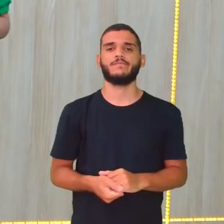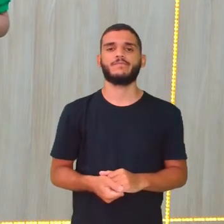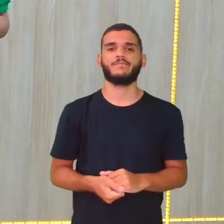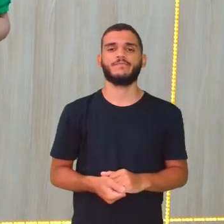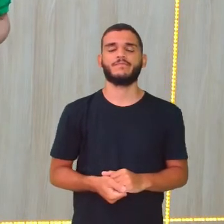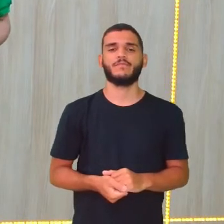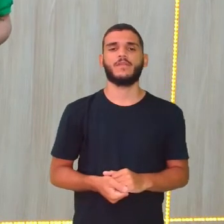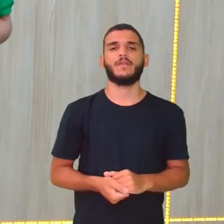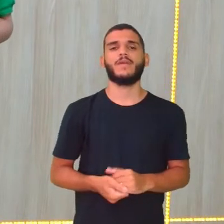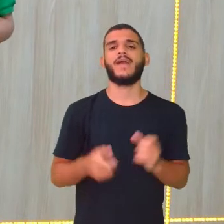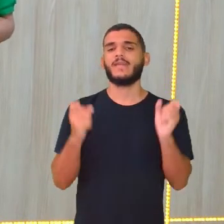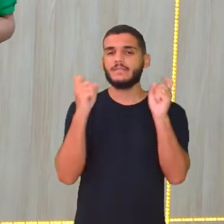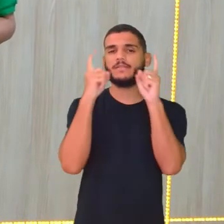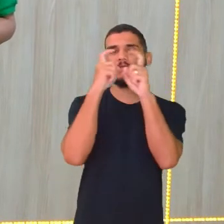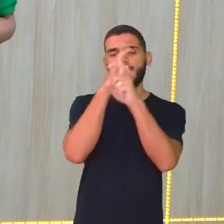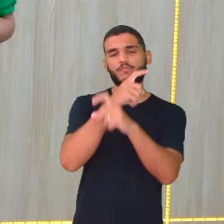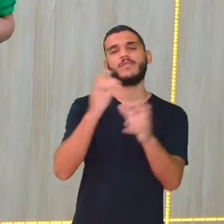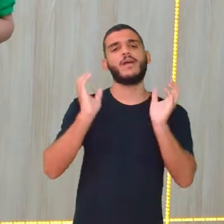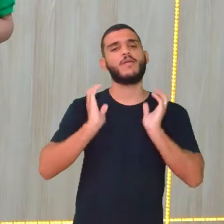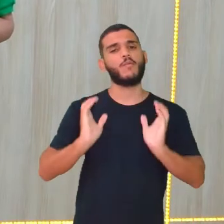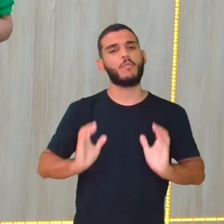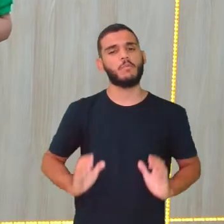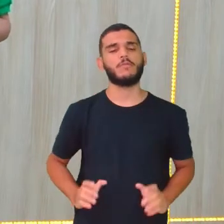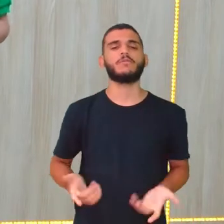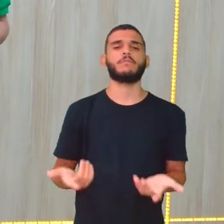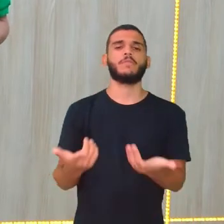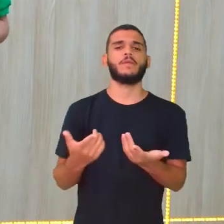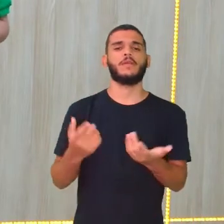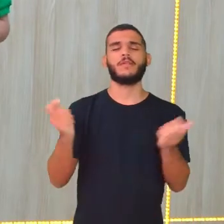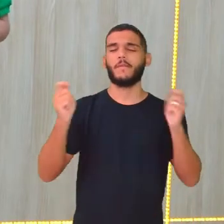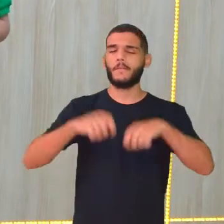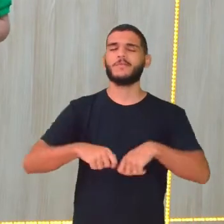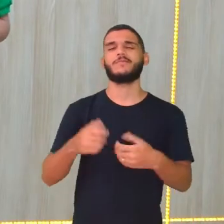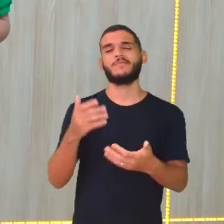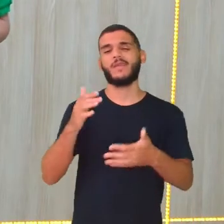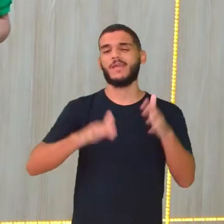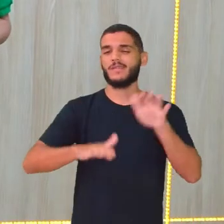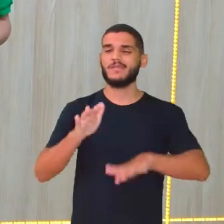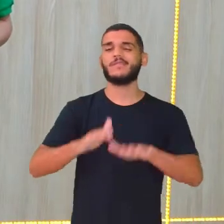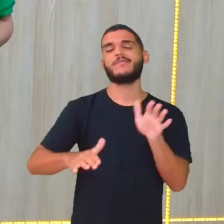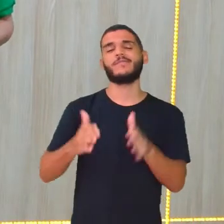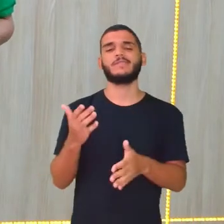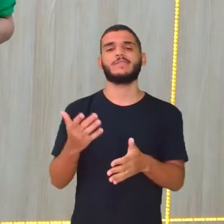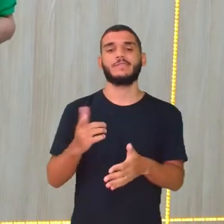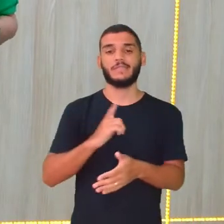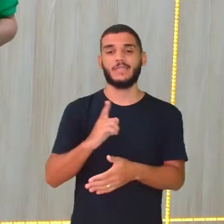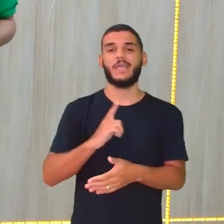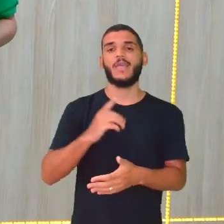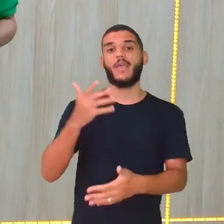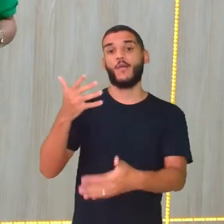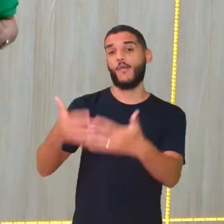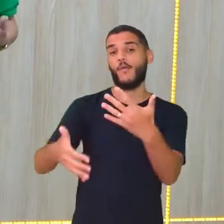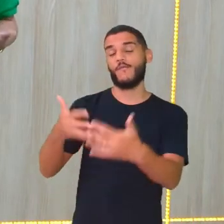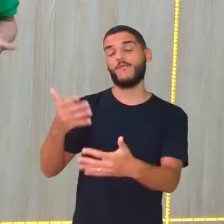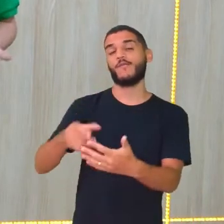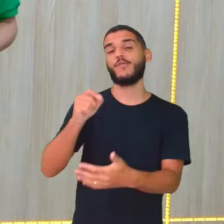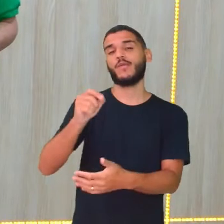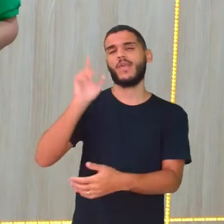algumas dificuldades comportamentais, não é? Que possam em algum momento ser confundidas até